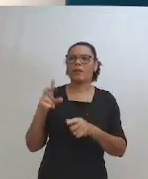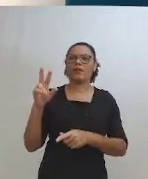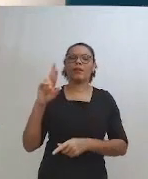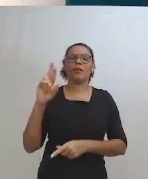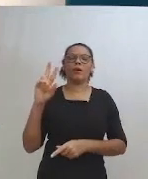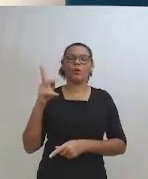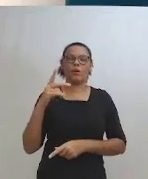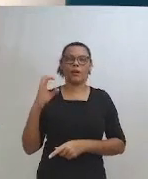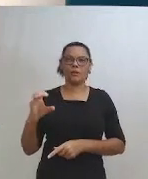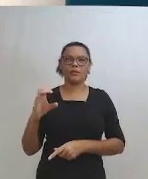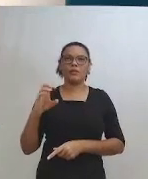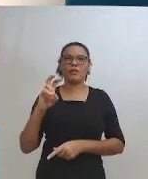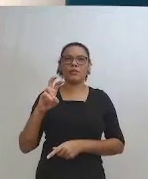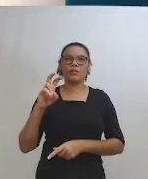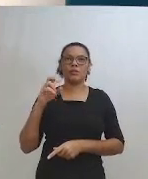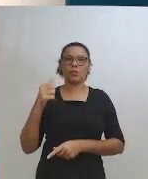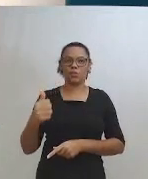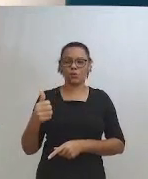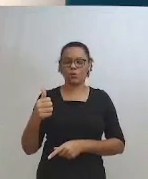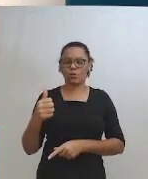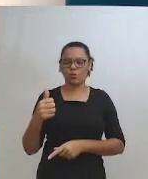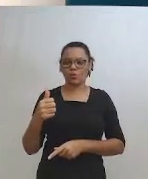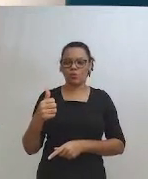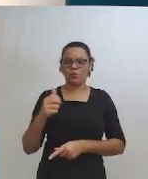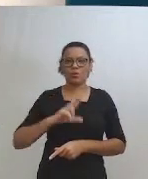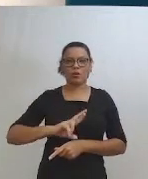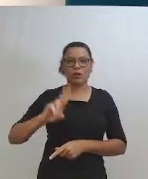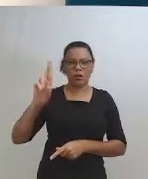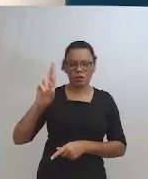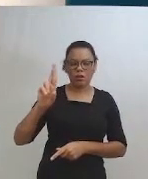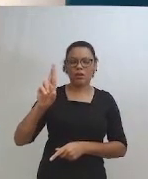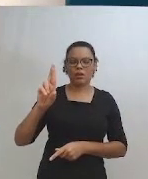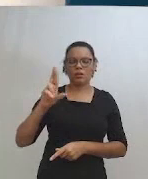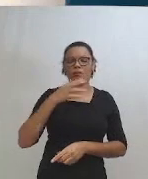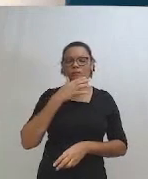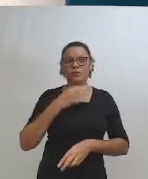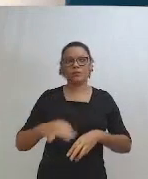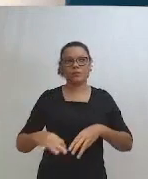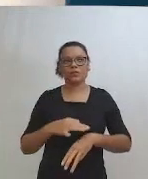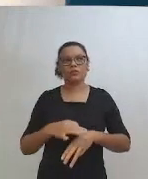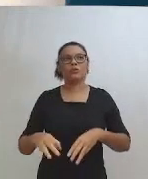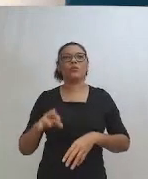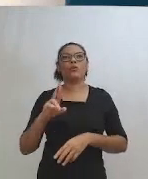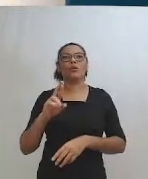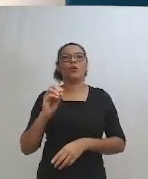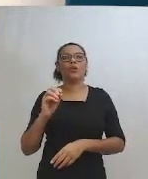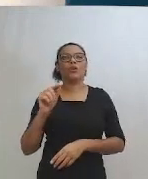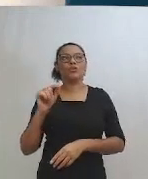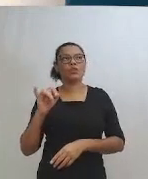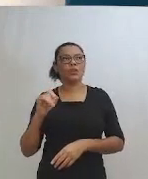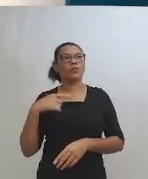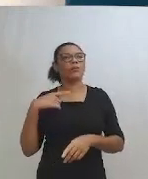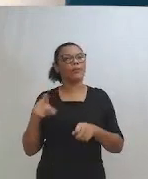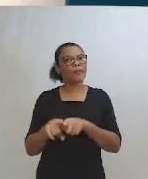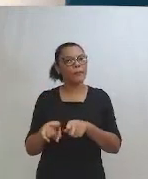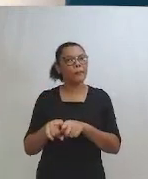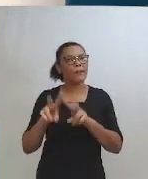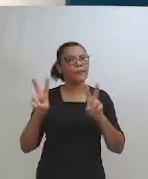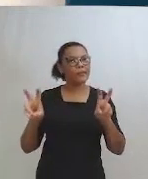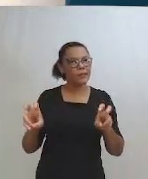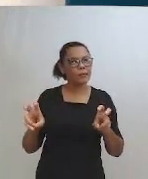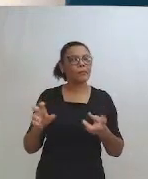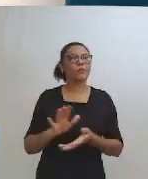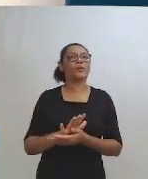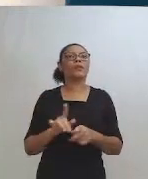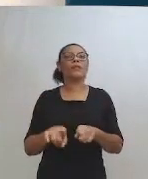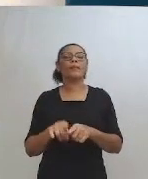530189, de relatoria do eminente ministro Rogério Schietti, que trata também sobre a crise de instância, e o processo é